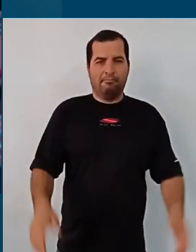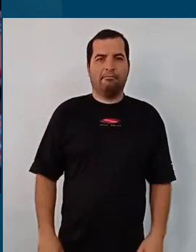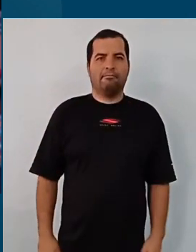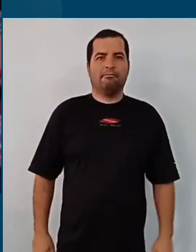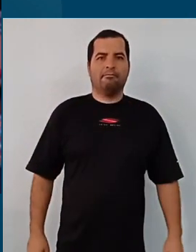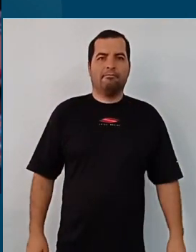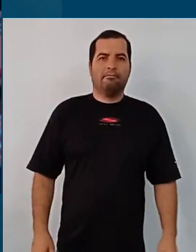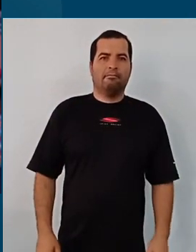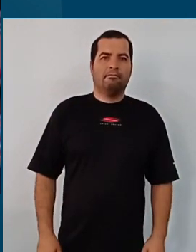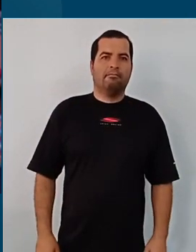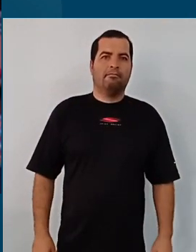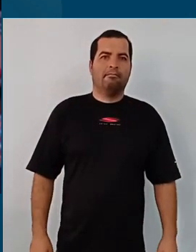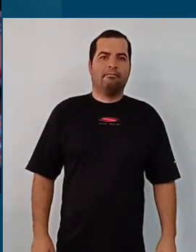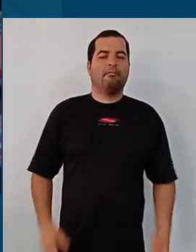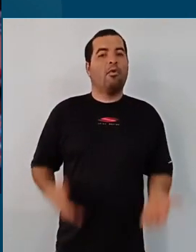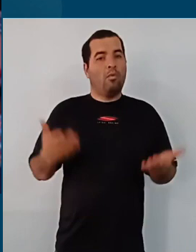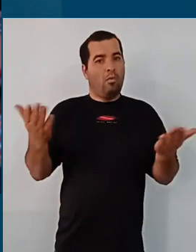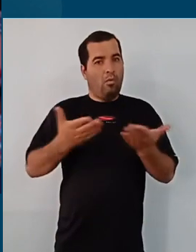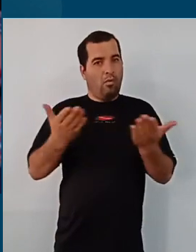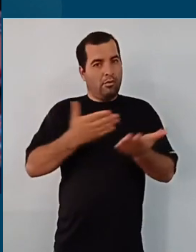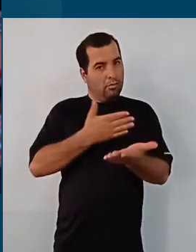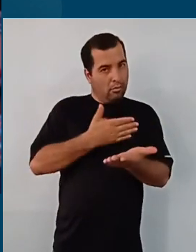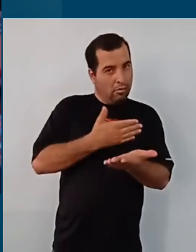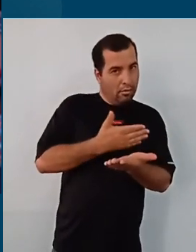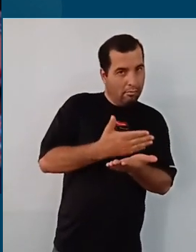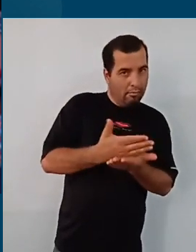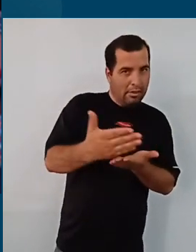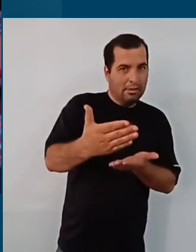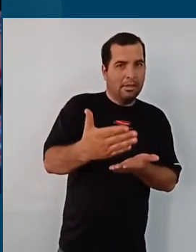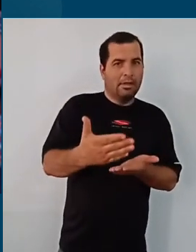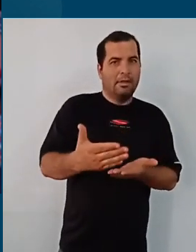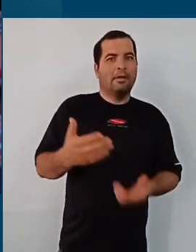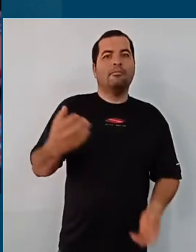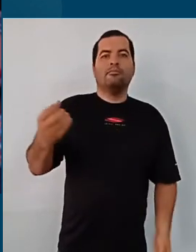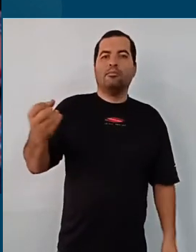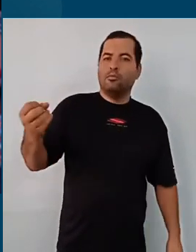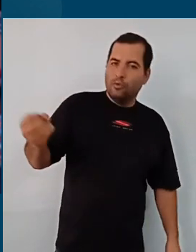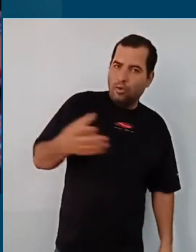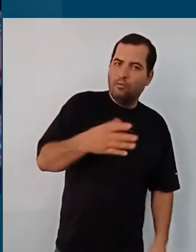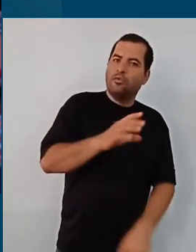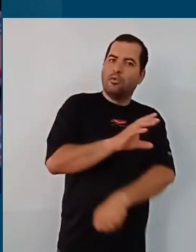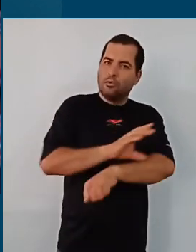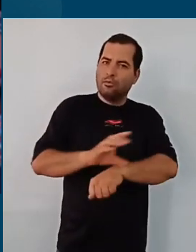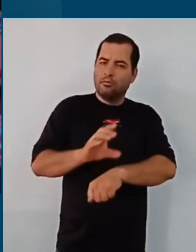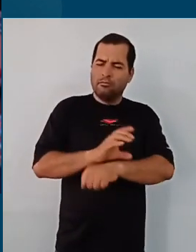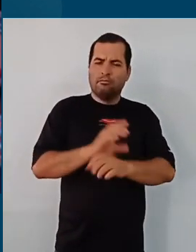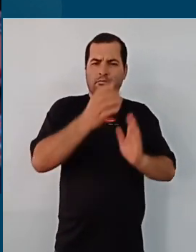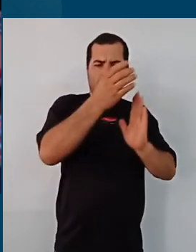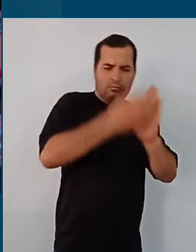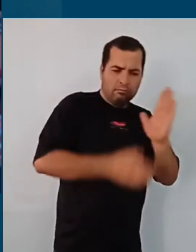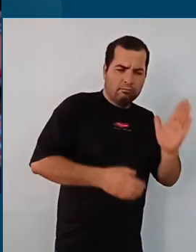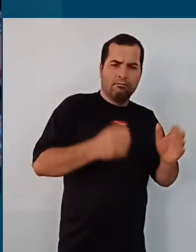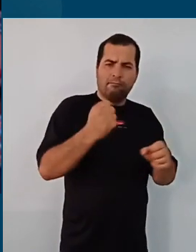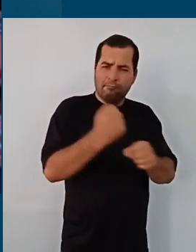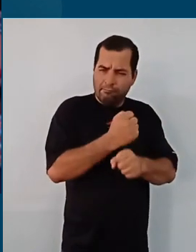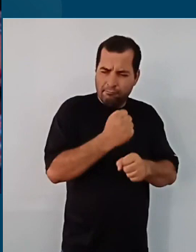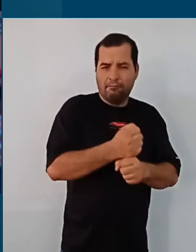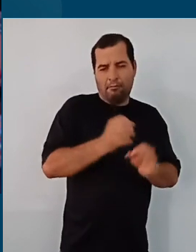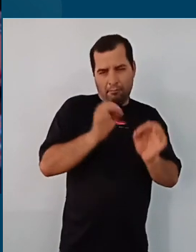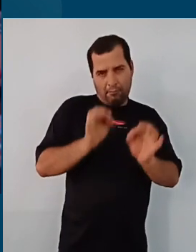e todas. Hoje a gente começa uma nova sessão formativa, né, com